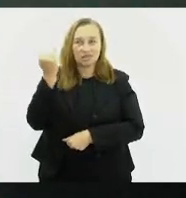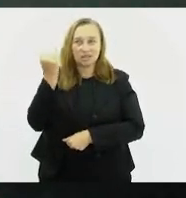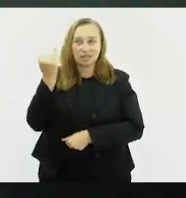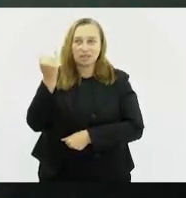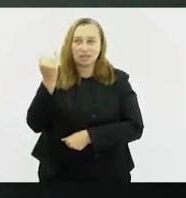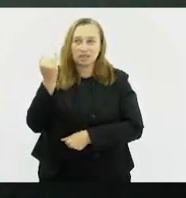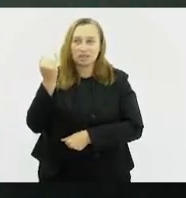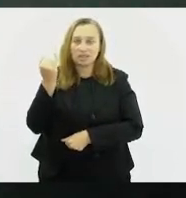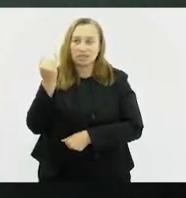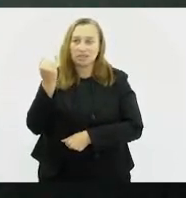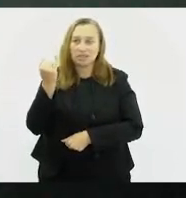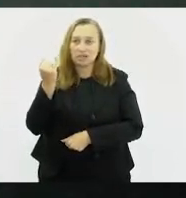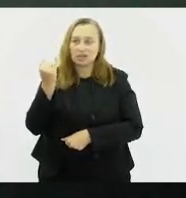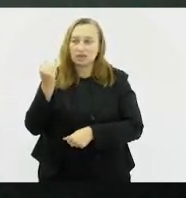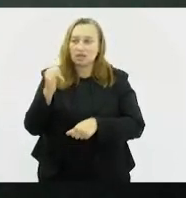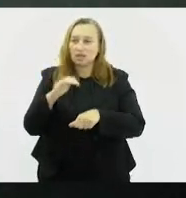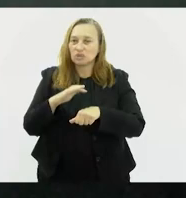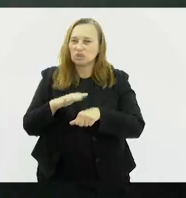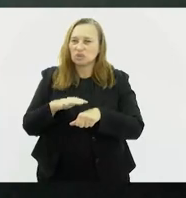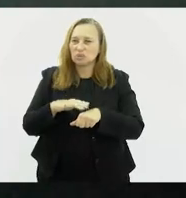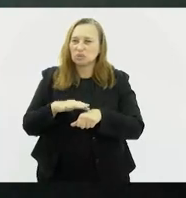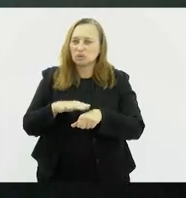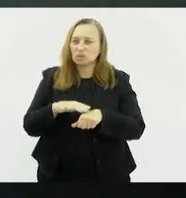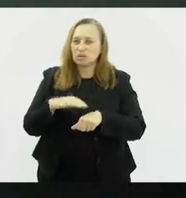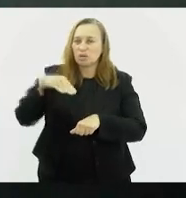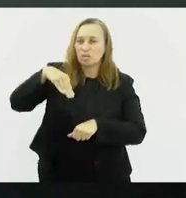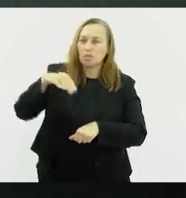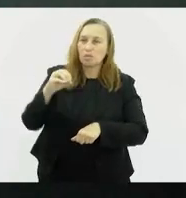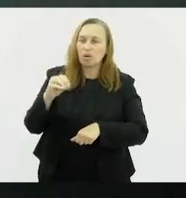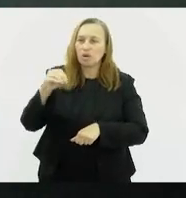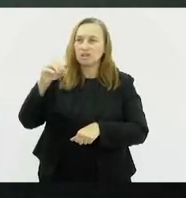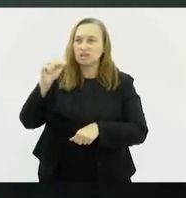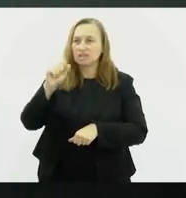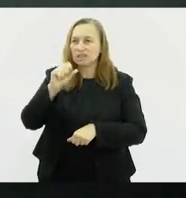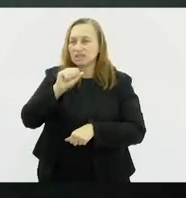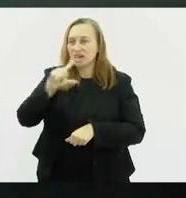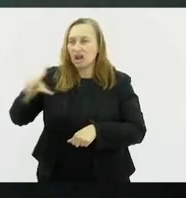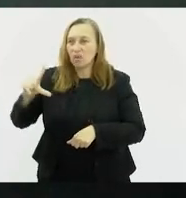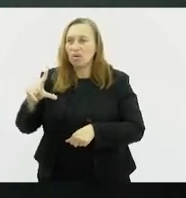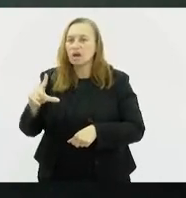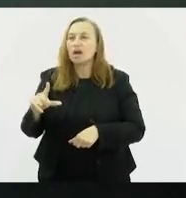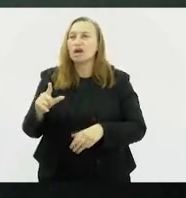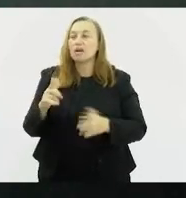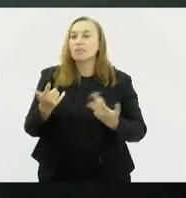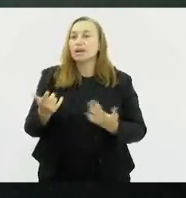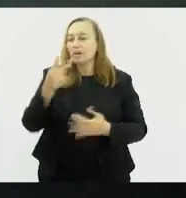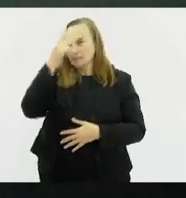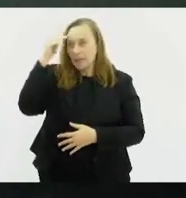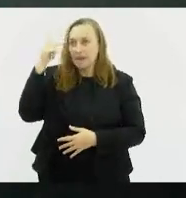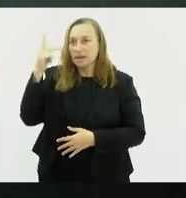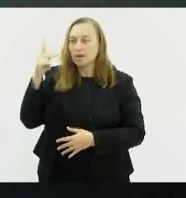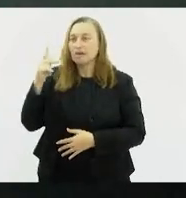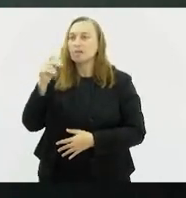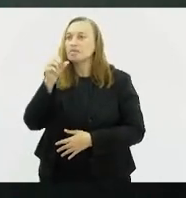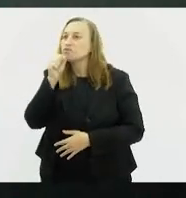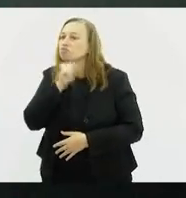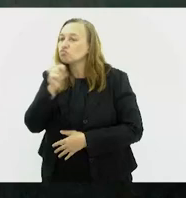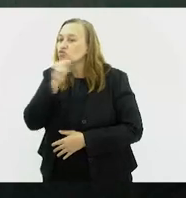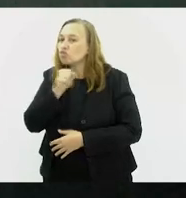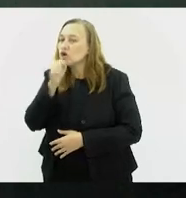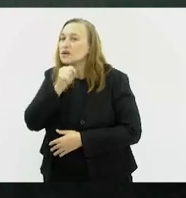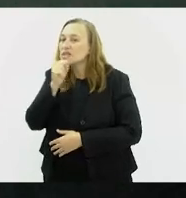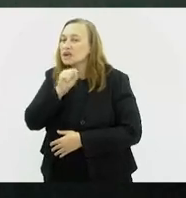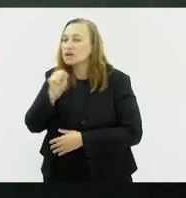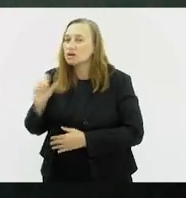adoecimento mental, quando pegam pessoas idosas e aí comparam quem tem uma estrutura,